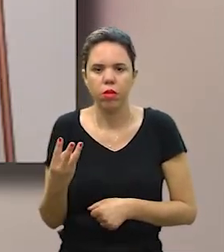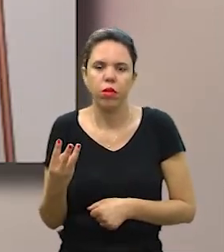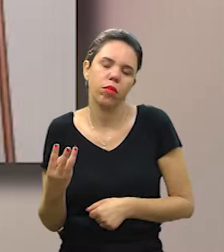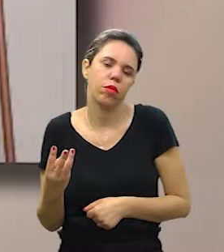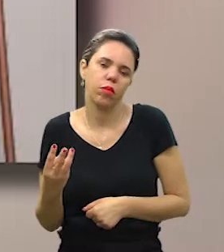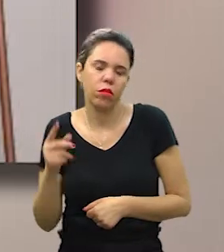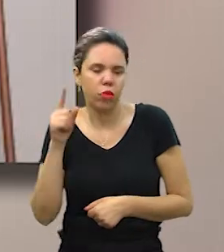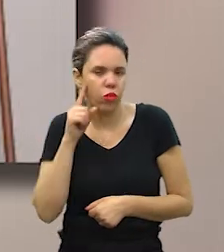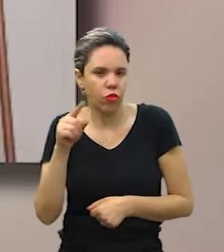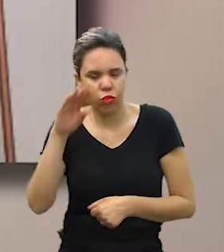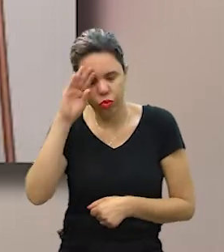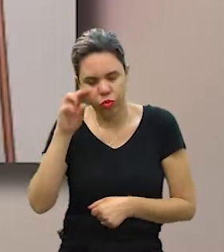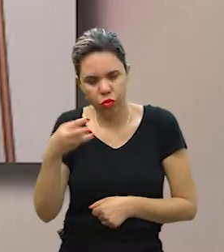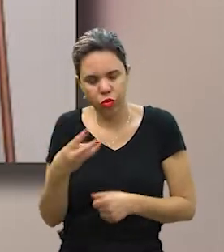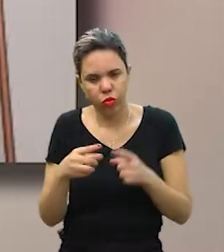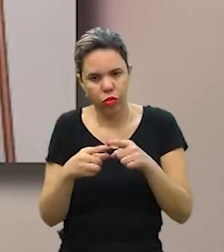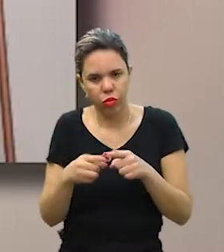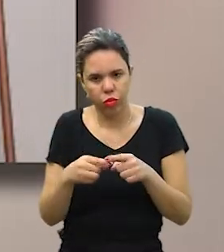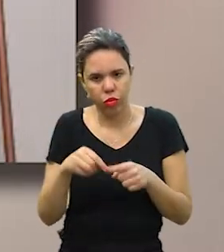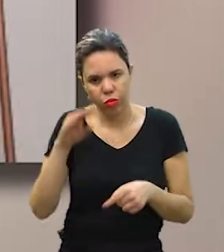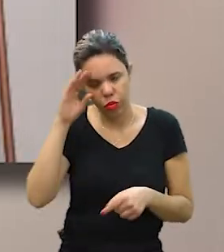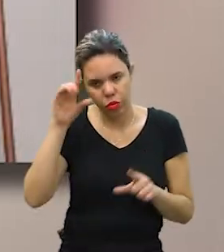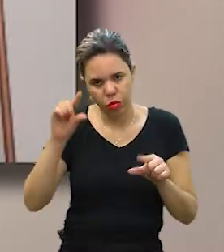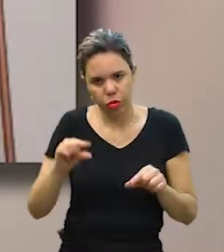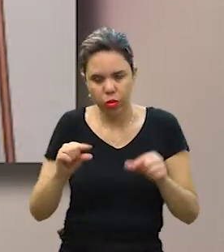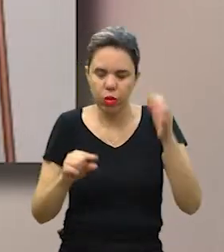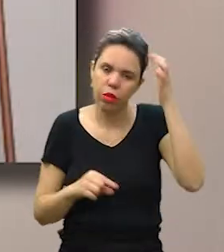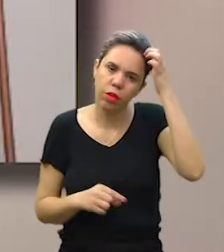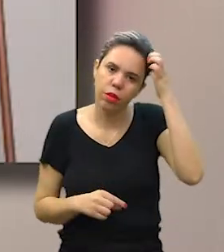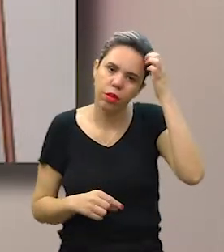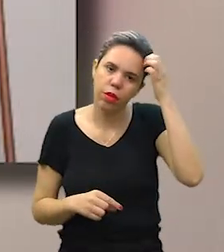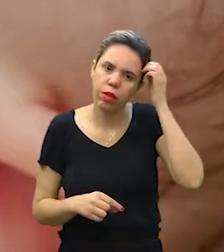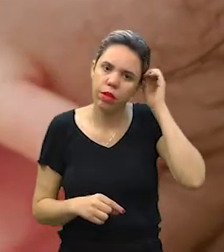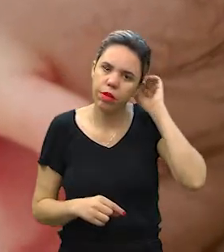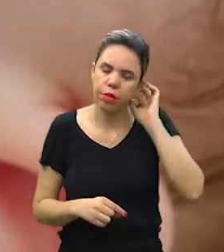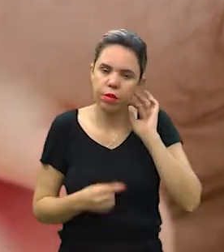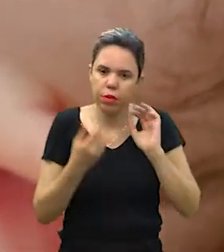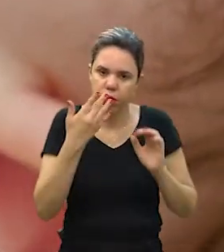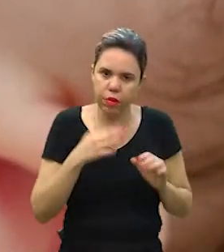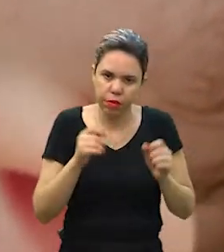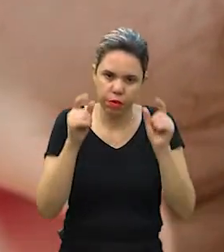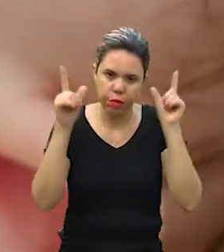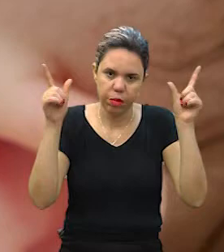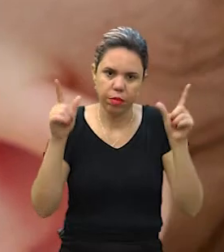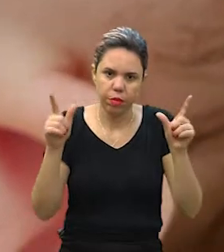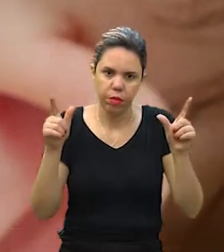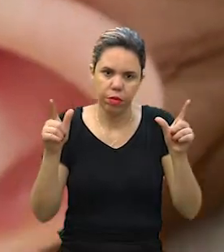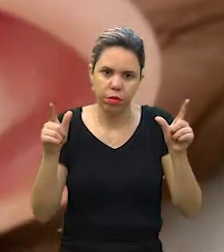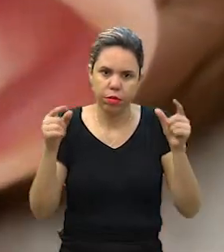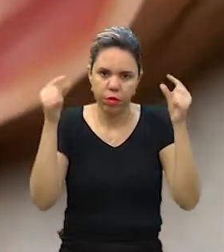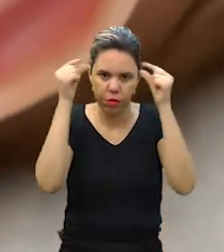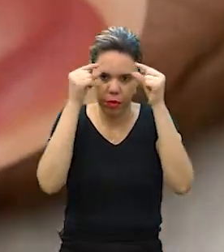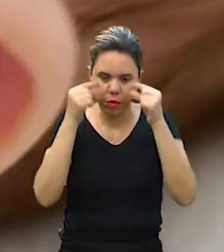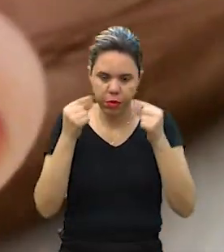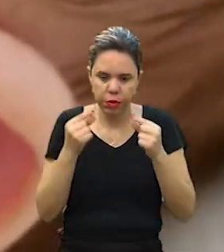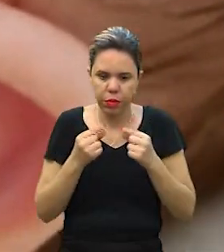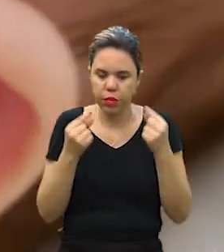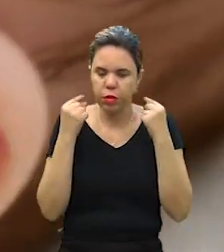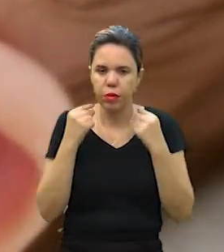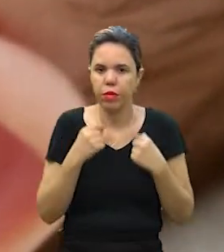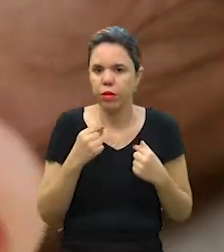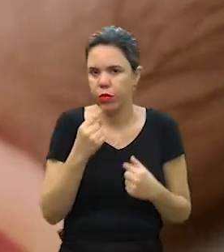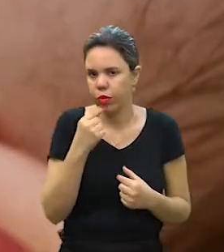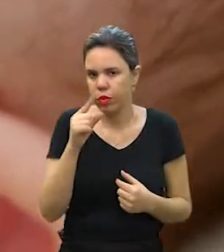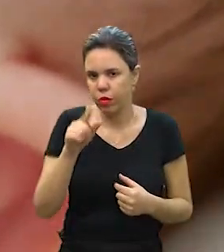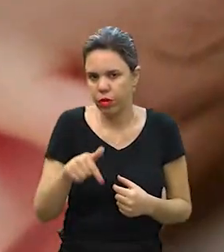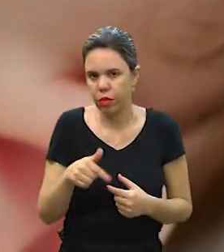febre, chegou no terceiro dia, essa febre, ela baixa e essa criança acorda pintadinho, cheio de pontinhos